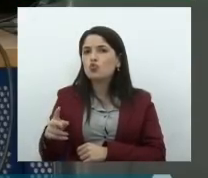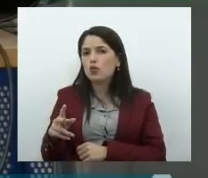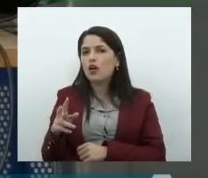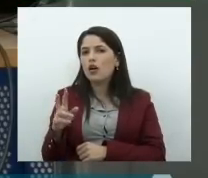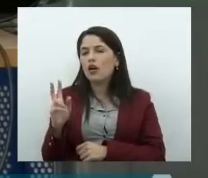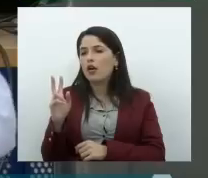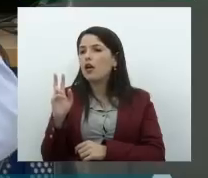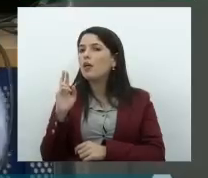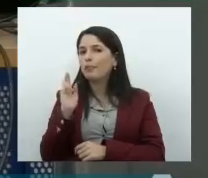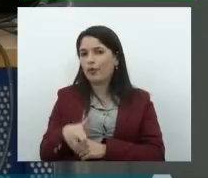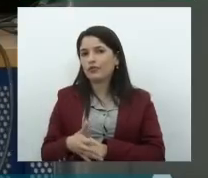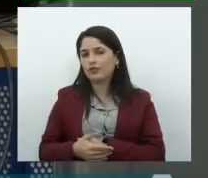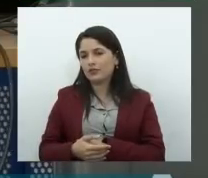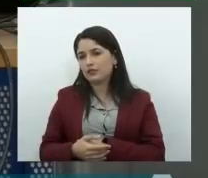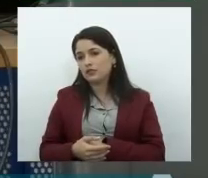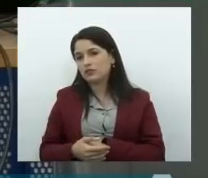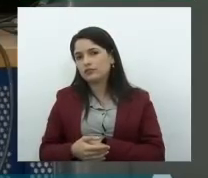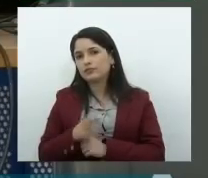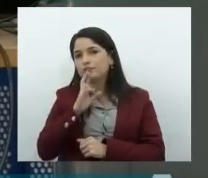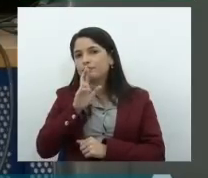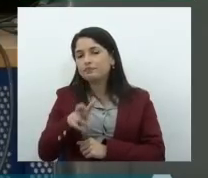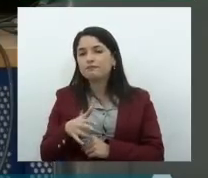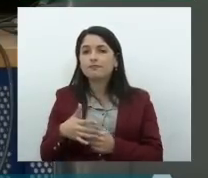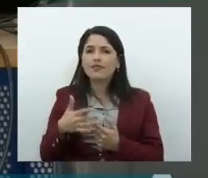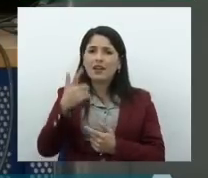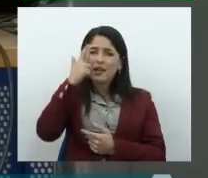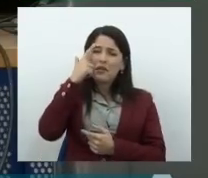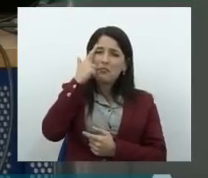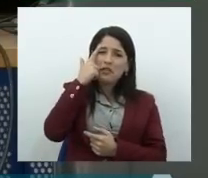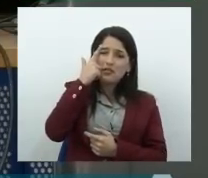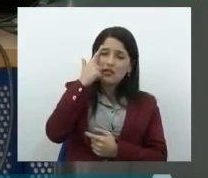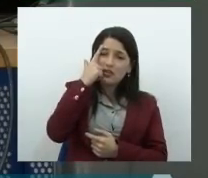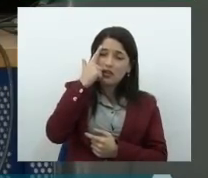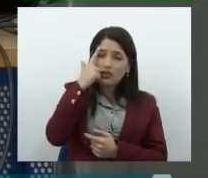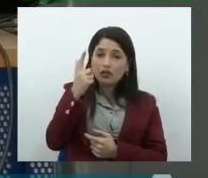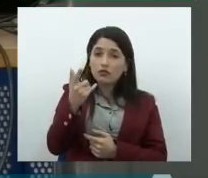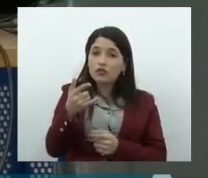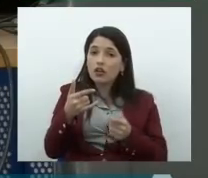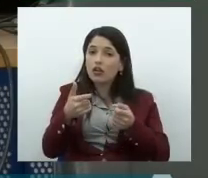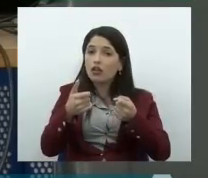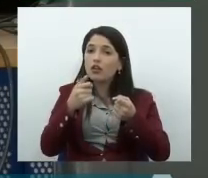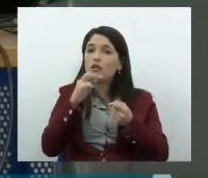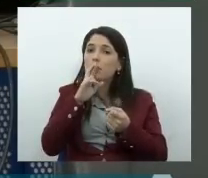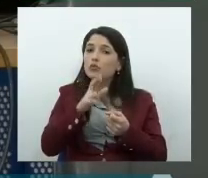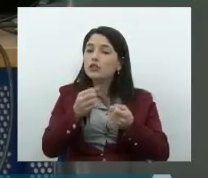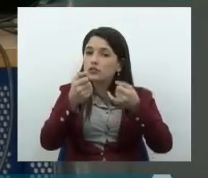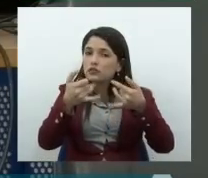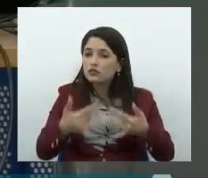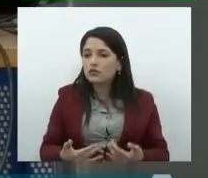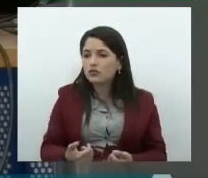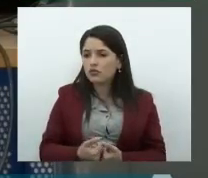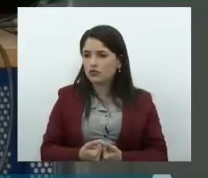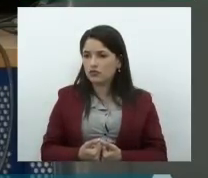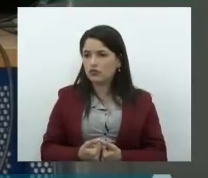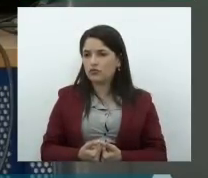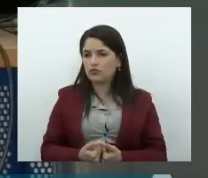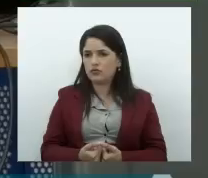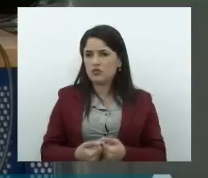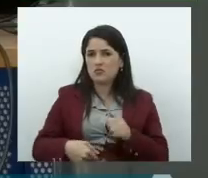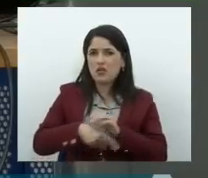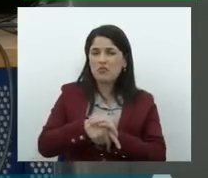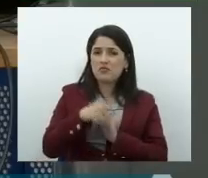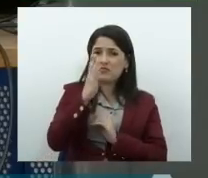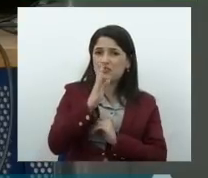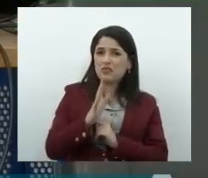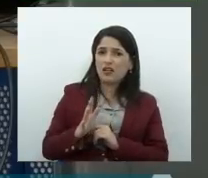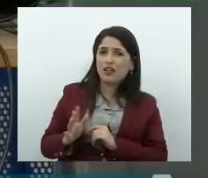honesto e sincero e falar de fato por que é que o senhor saiu desse partido. O senhor vai nacionalizar a